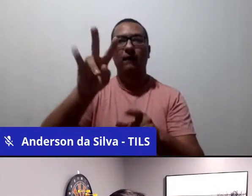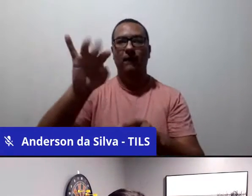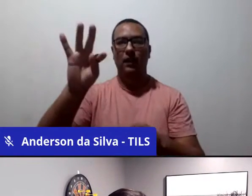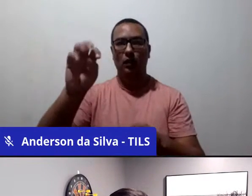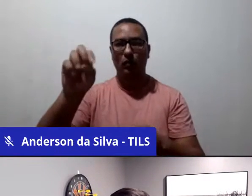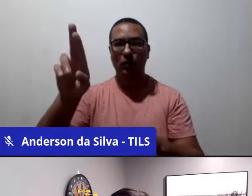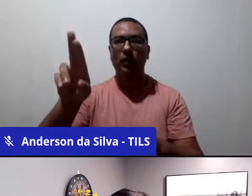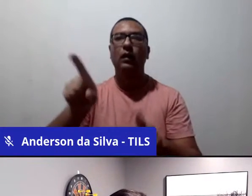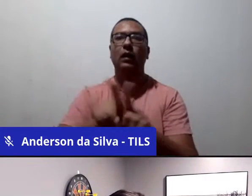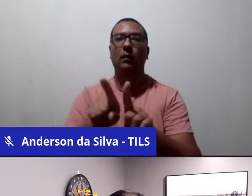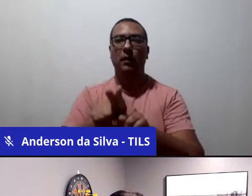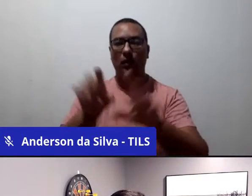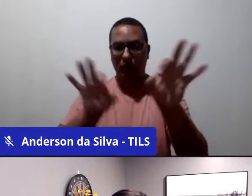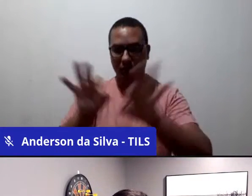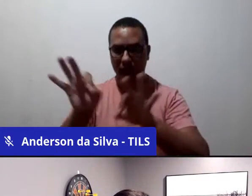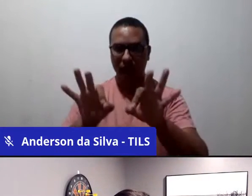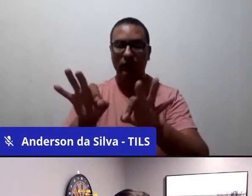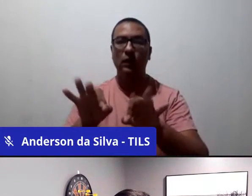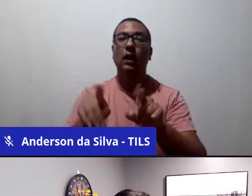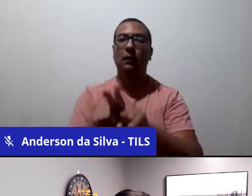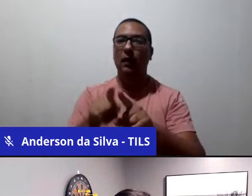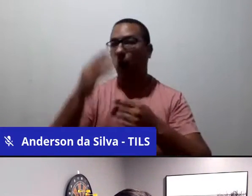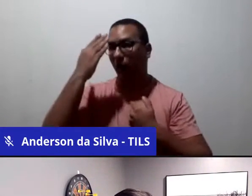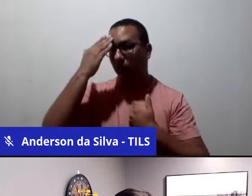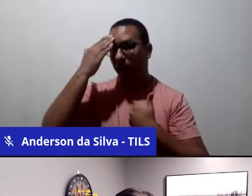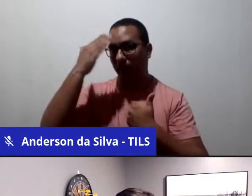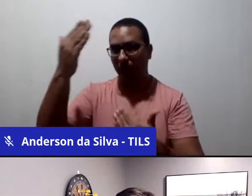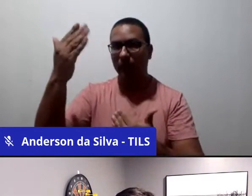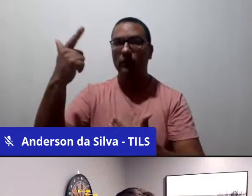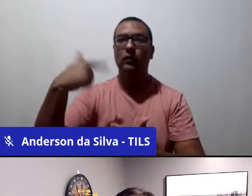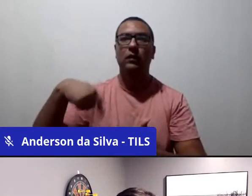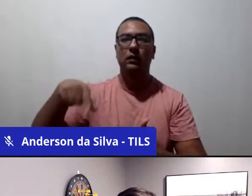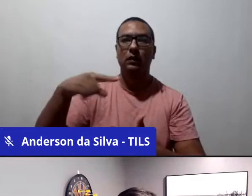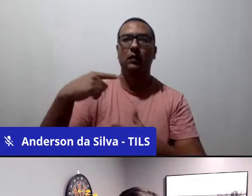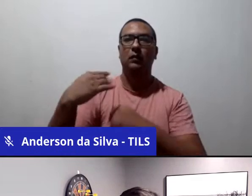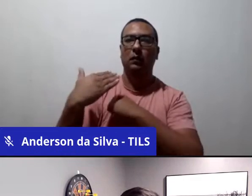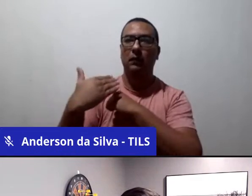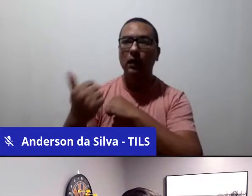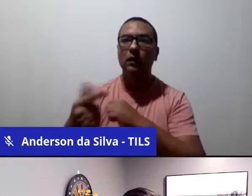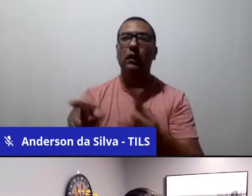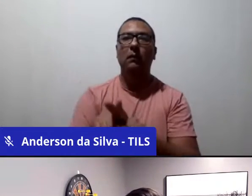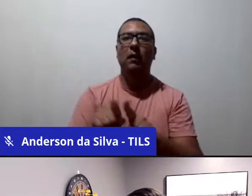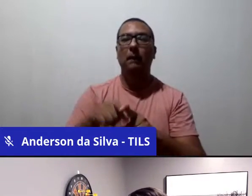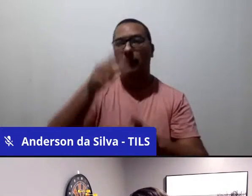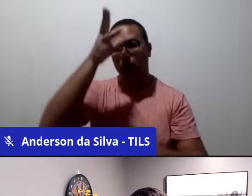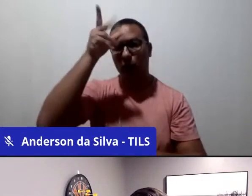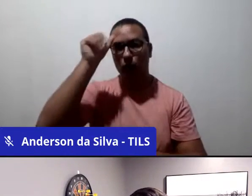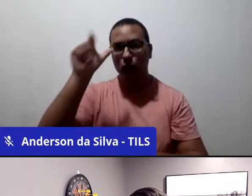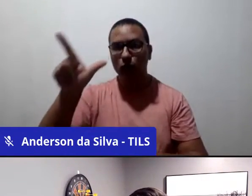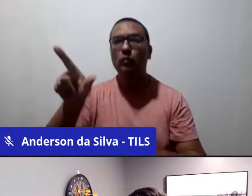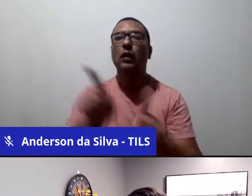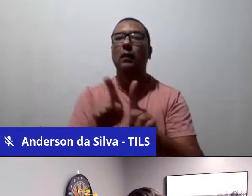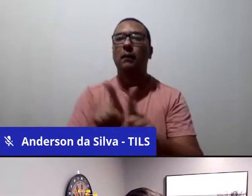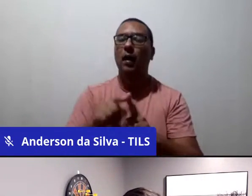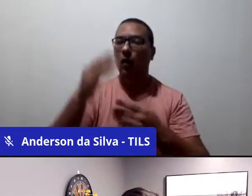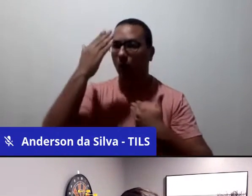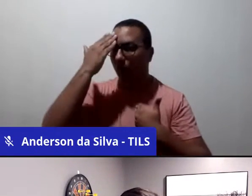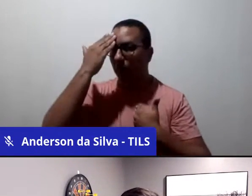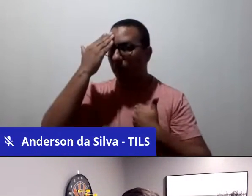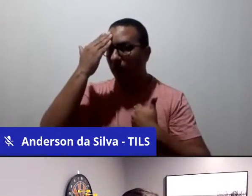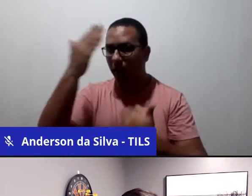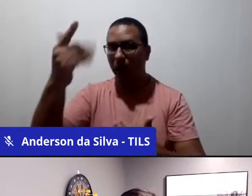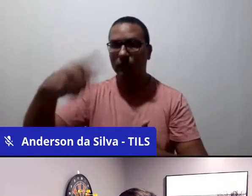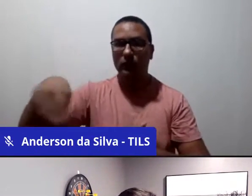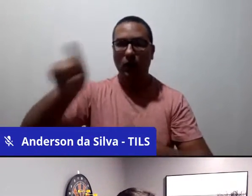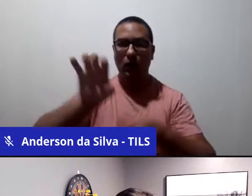trabalhando junto. Obrigado pela acolhida. Federal do Mato Grosso do Sul, sempre à frente, é